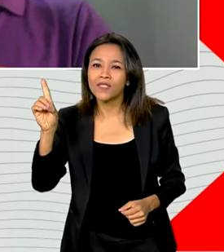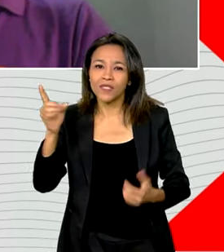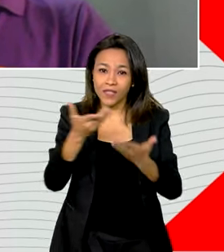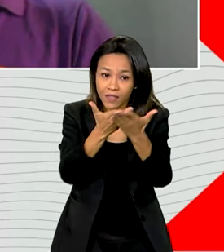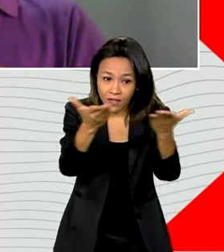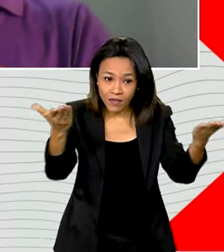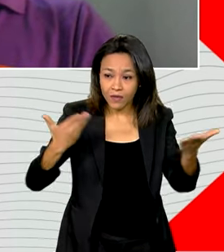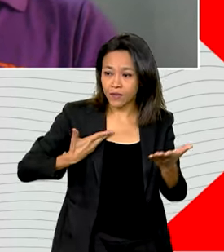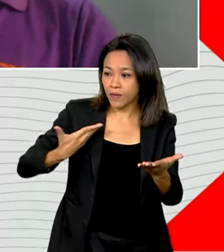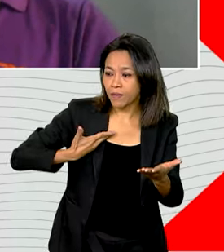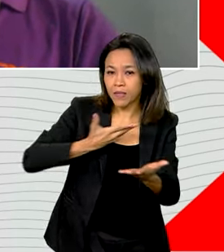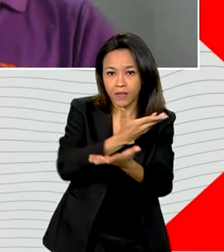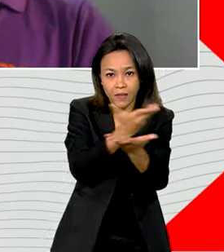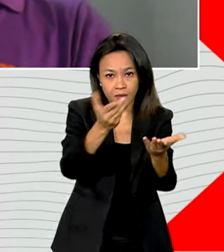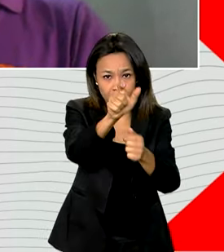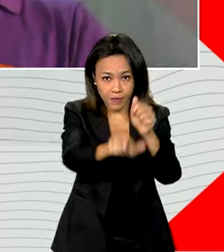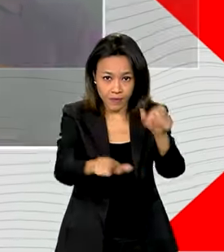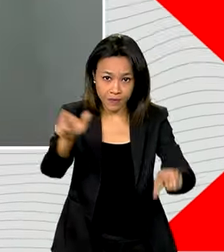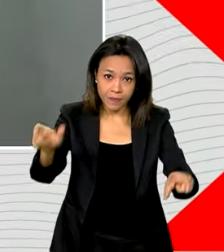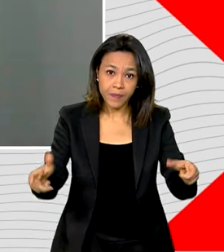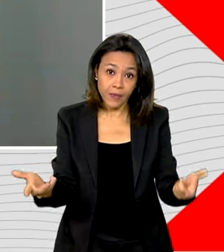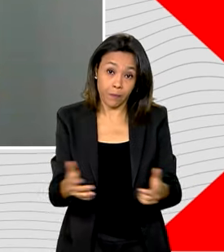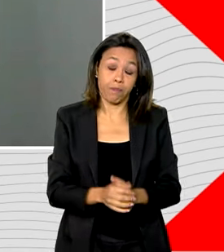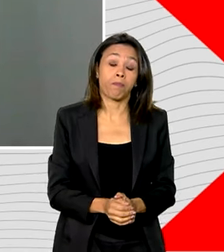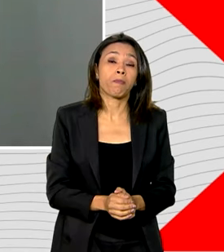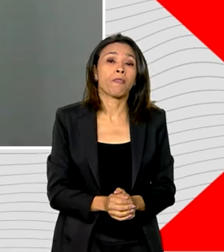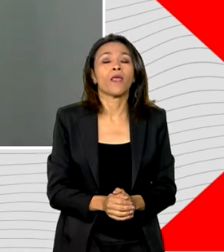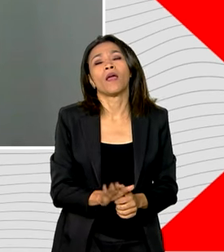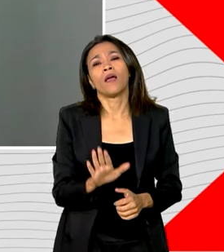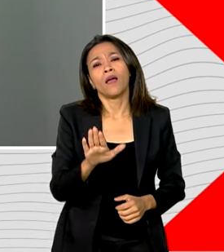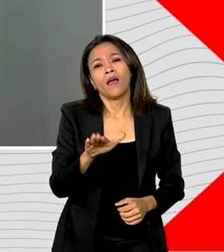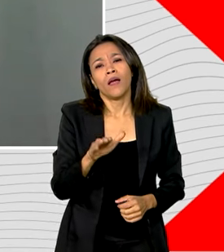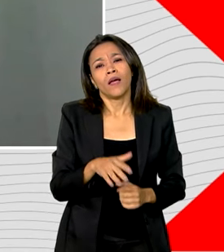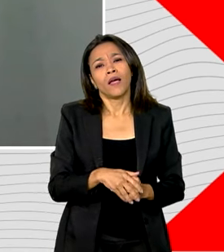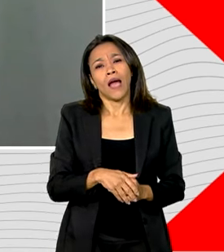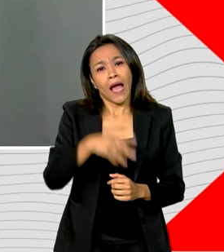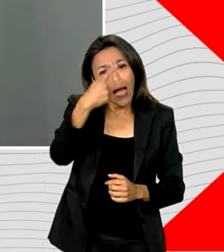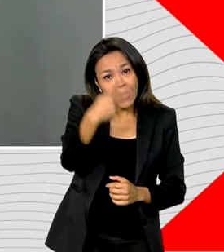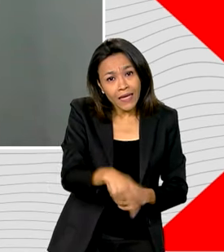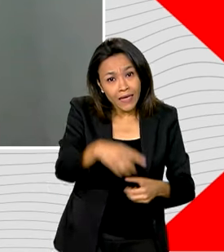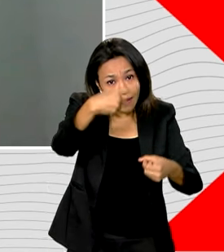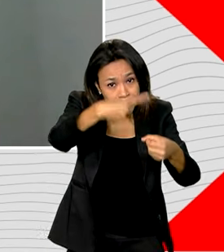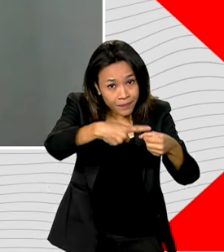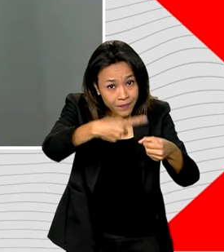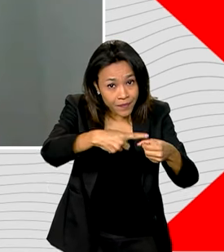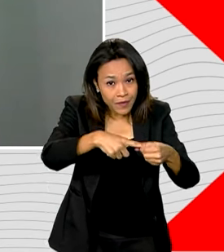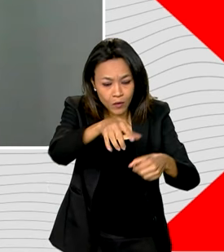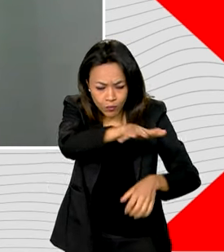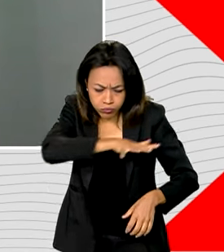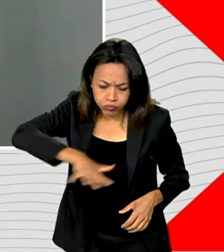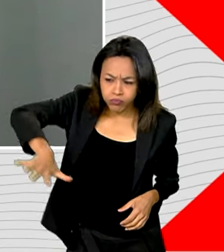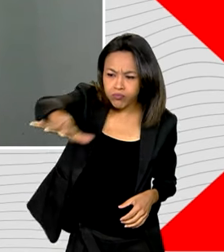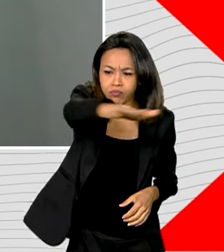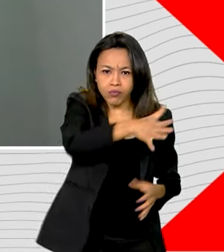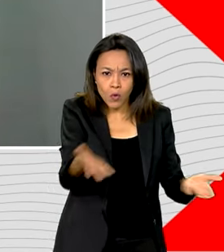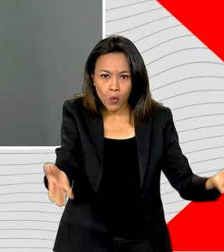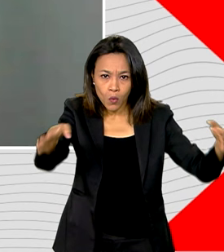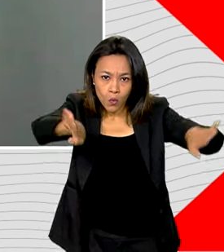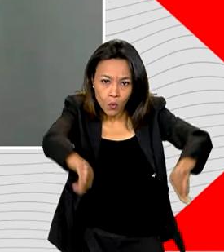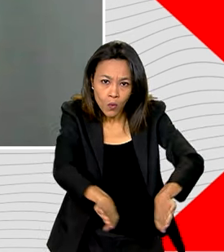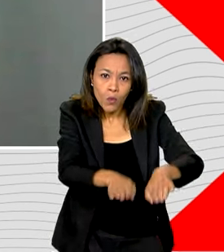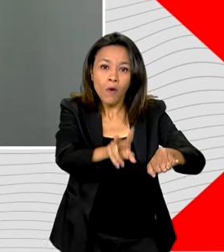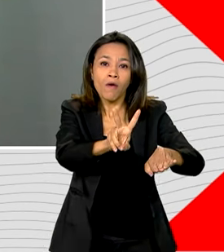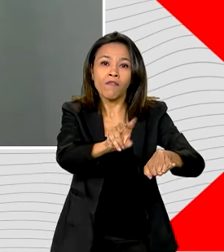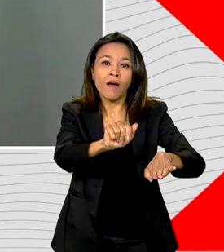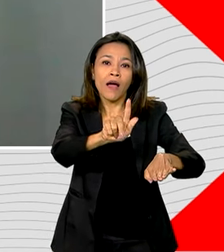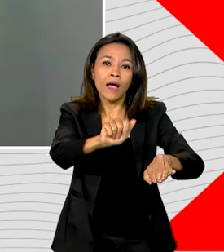aos colegas aqui eh ministra apesar de Ipatinga aqui no Vale do Aço segunda região metropolitana de Minas Gerais